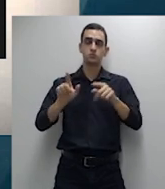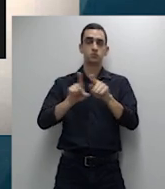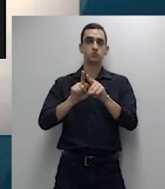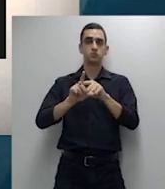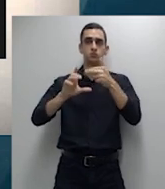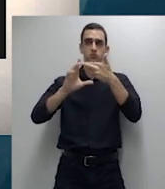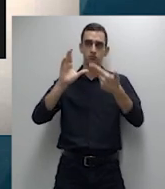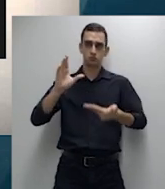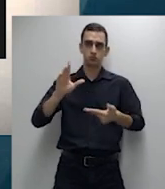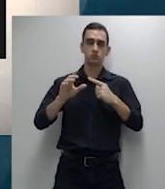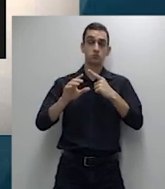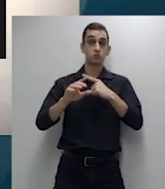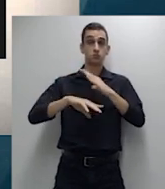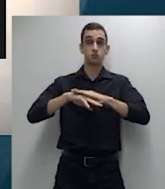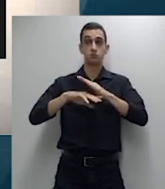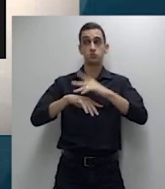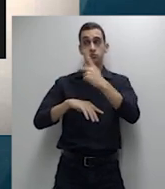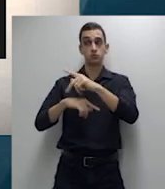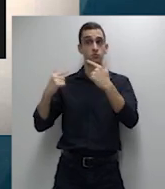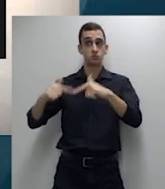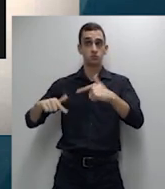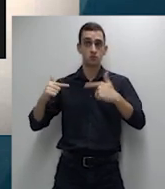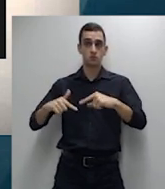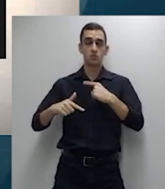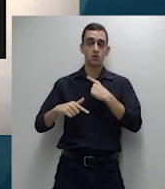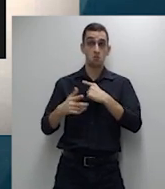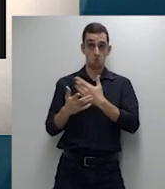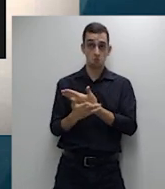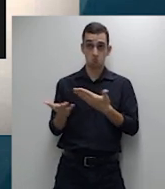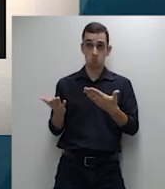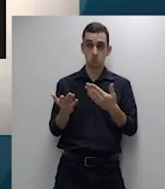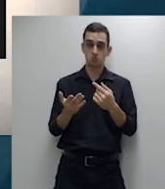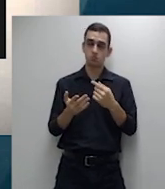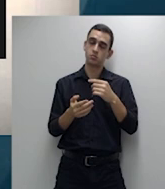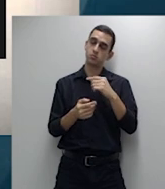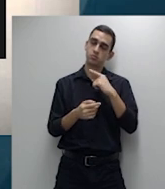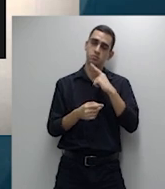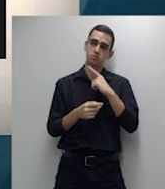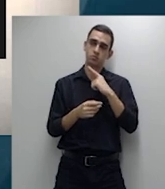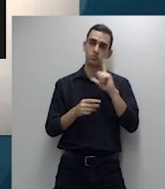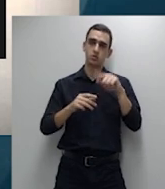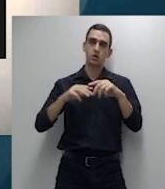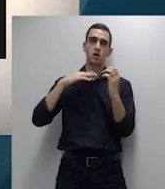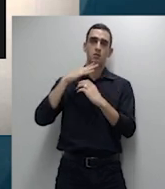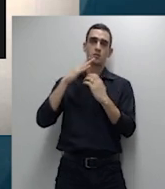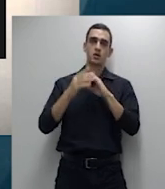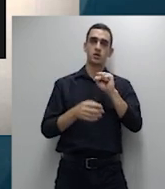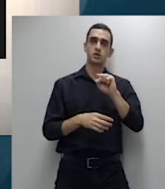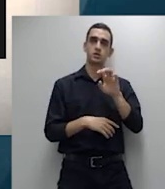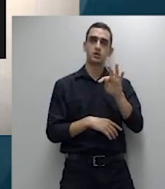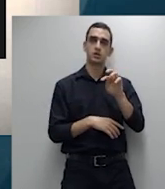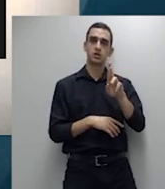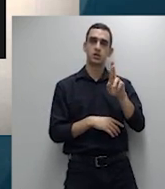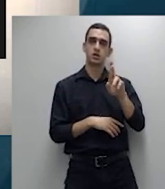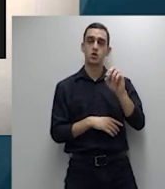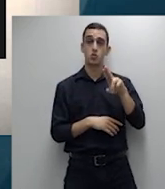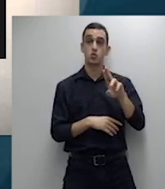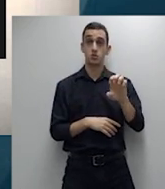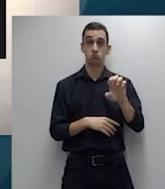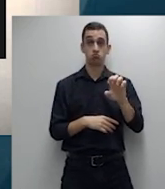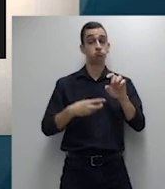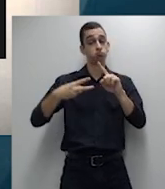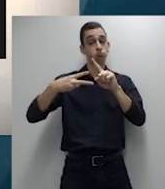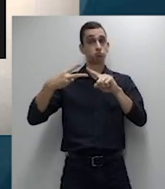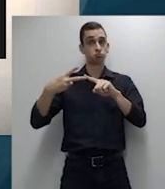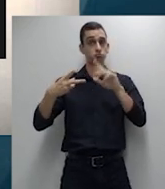completo a atividade da aruan teremos duas conclusões um a